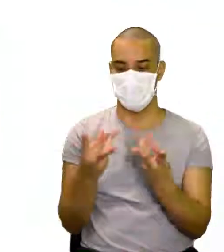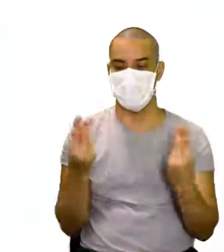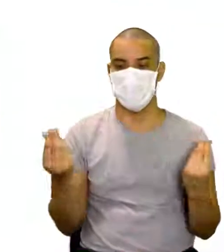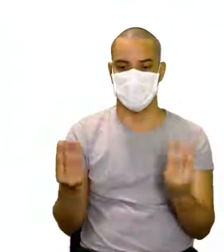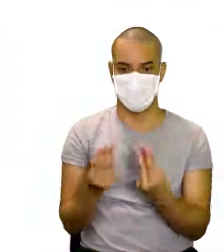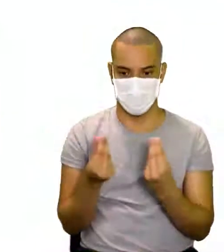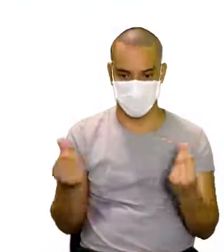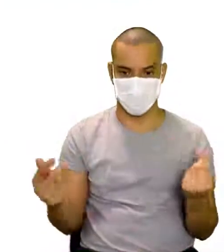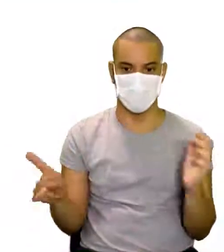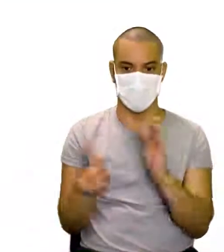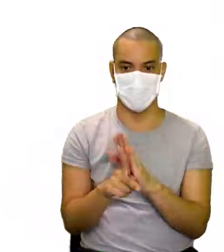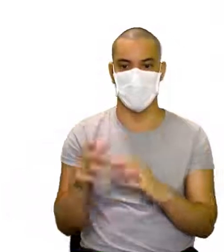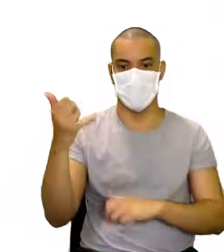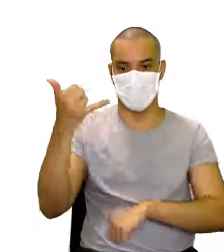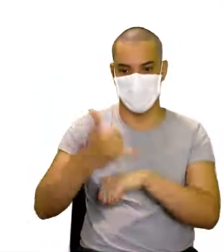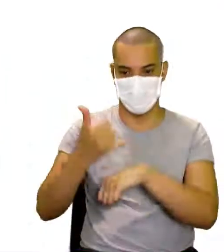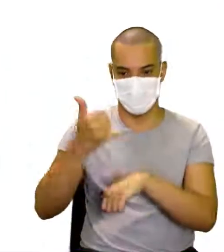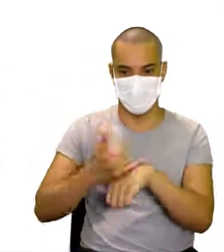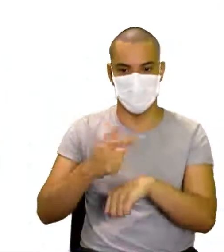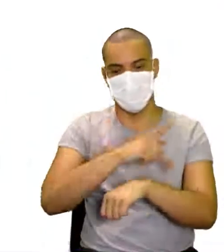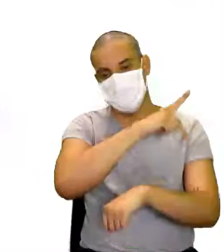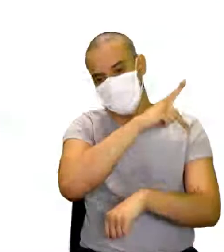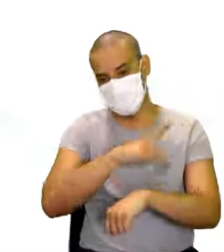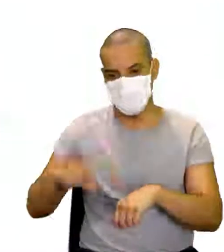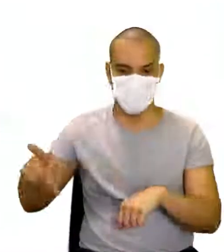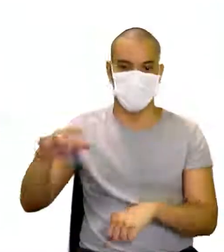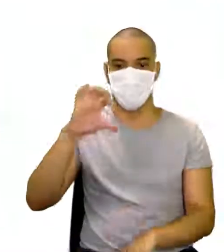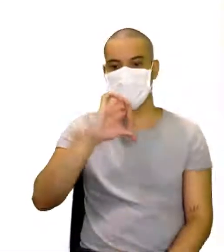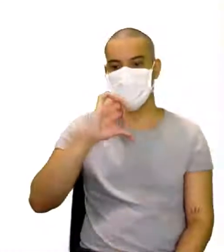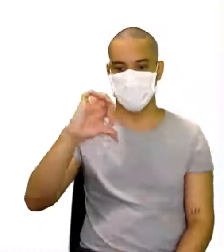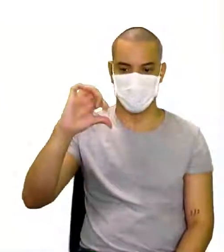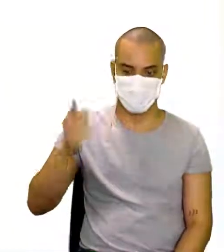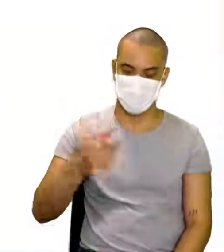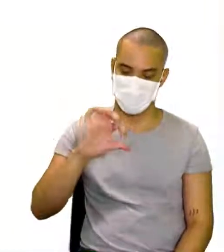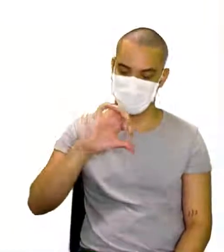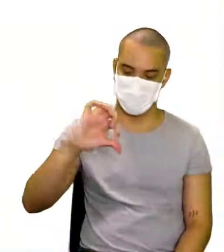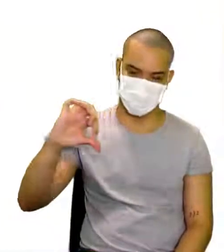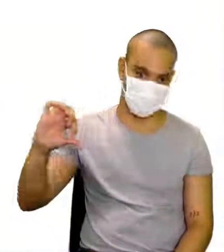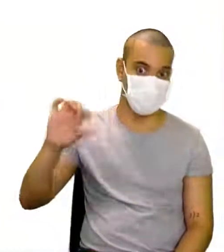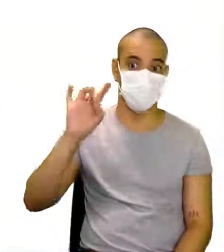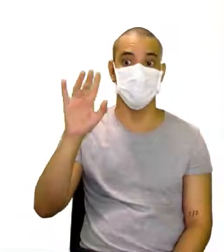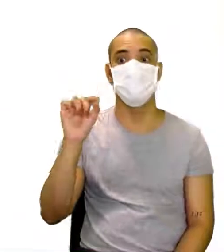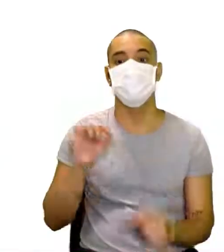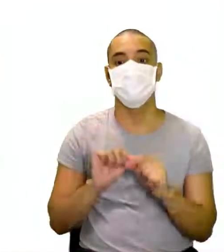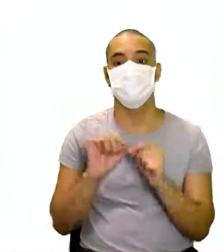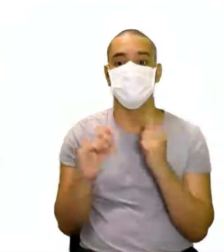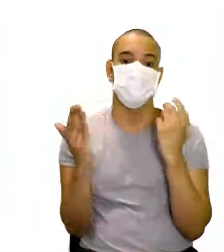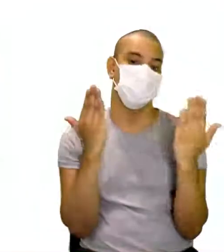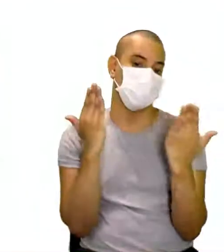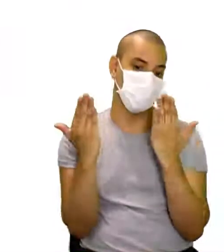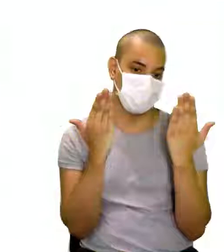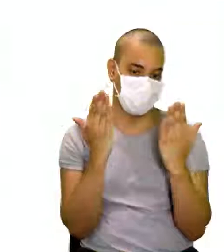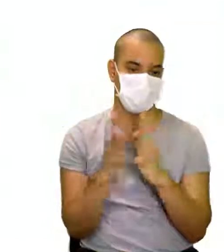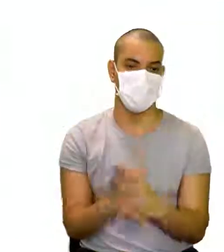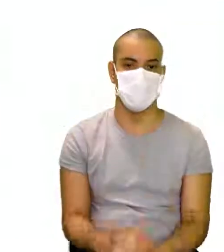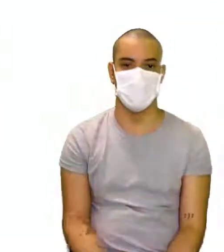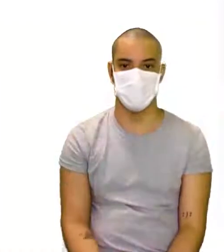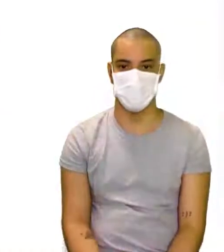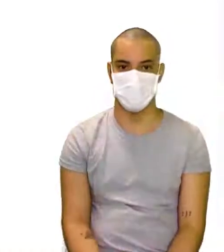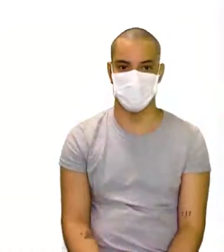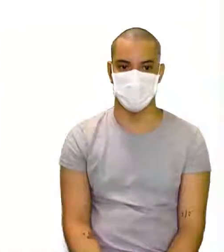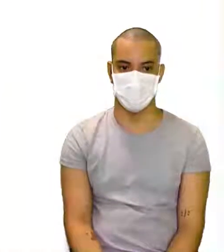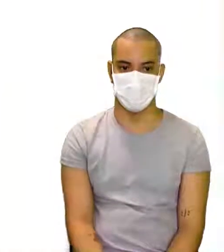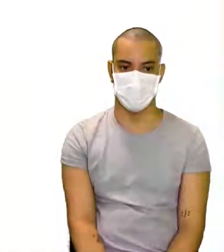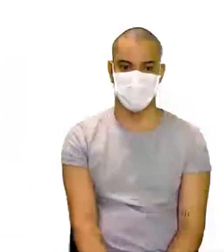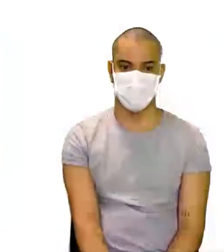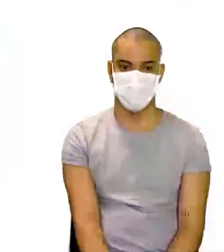eletrolitamente em um cubo de ferro de alta pureza, ok? Isso aqui é só para a gente fazer uma comparação, tá? Aqui é a